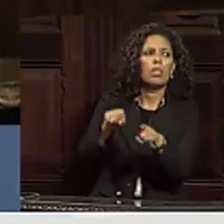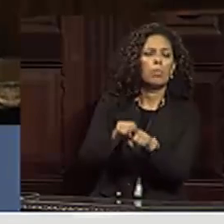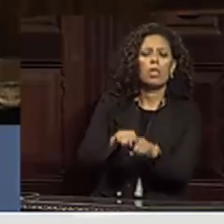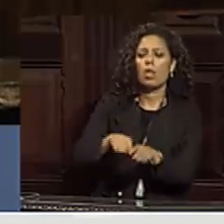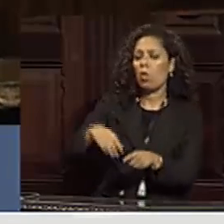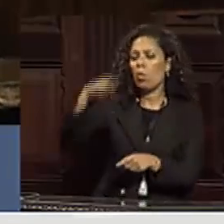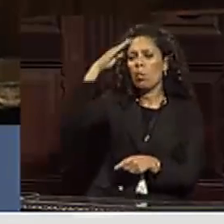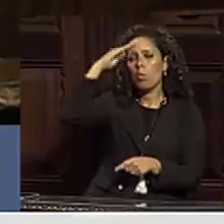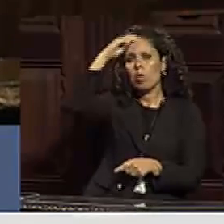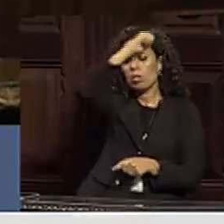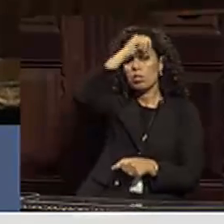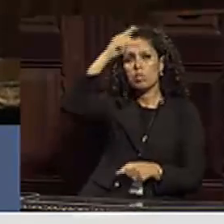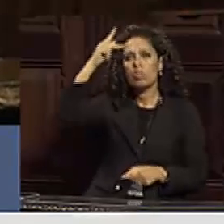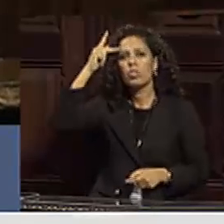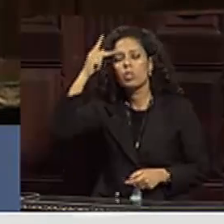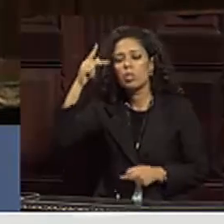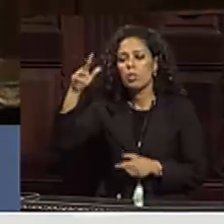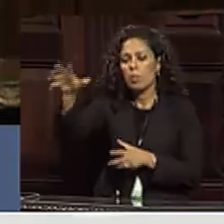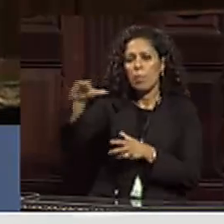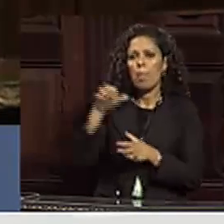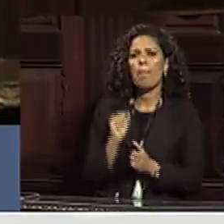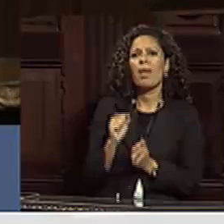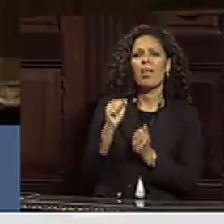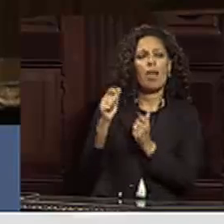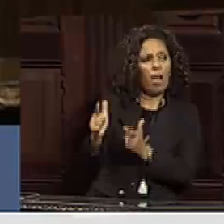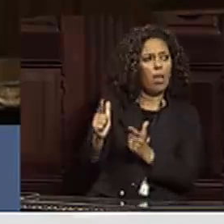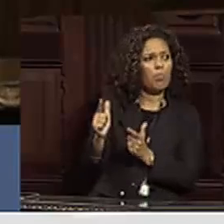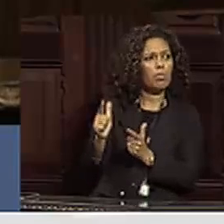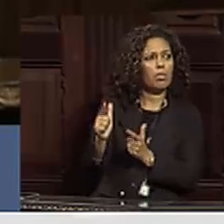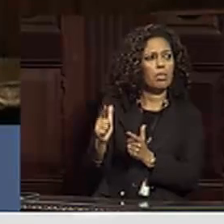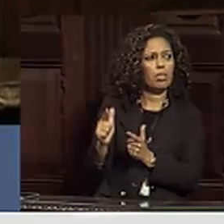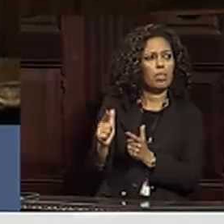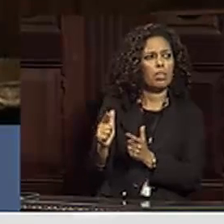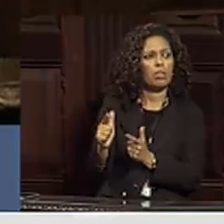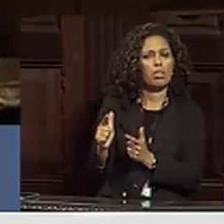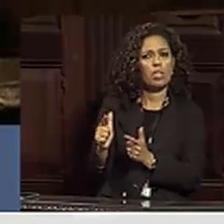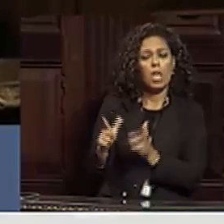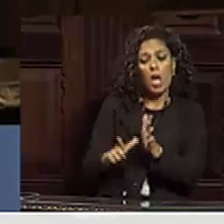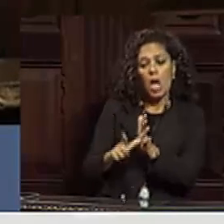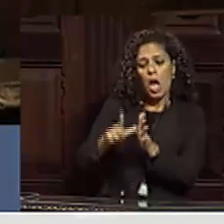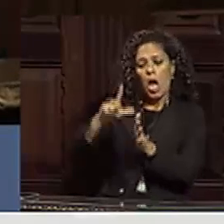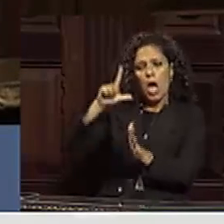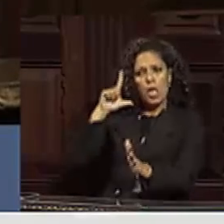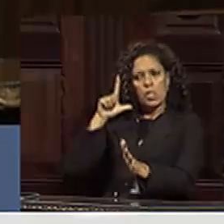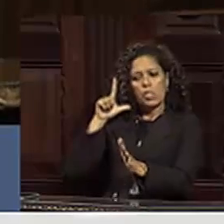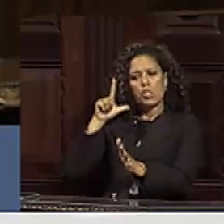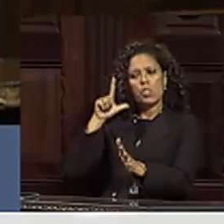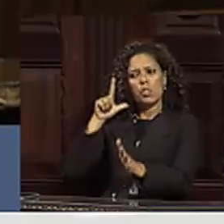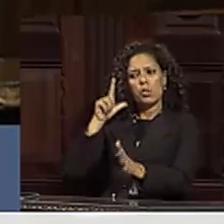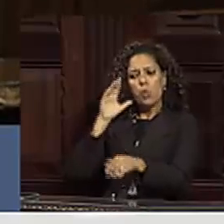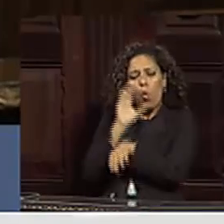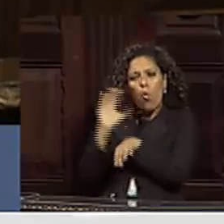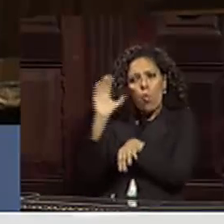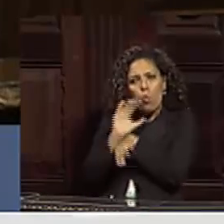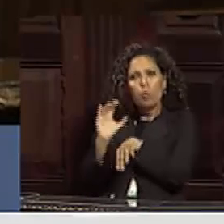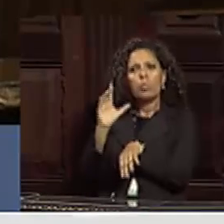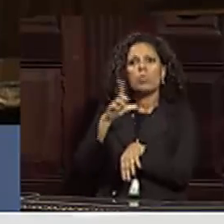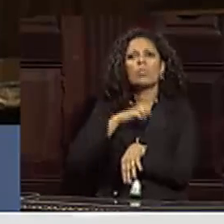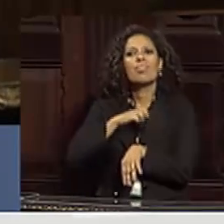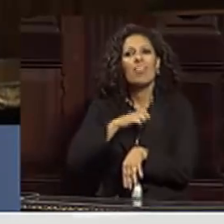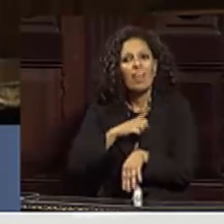portarem arma, para usar a arma em serviço, farão treinamento para como usar a arma,